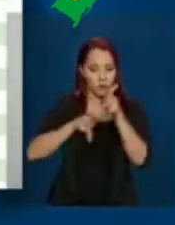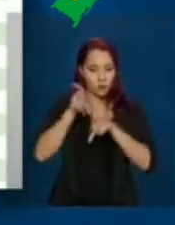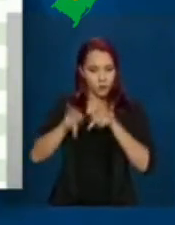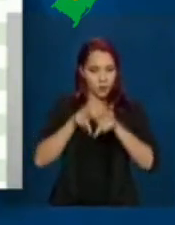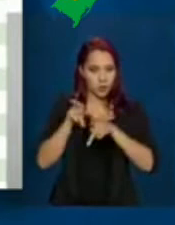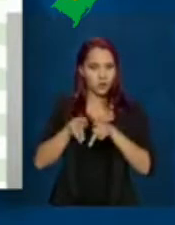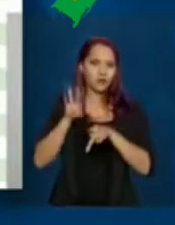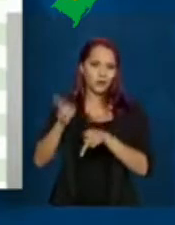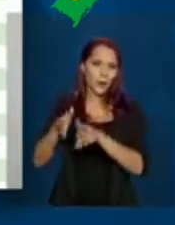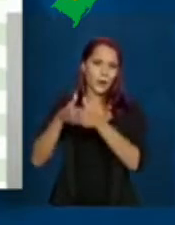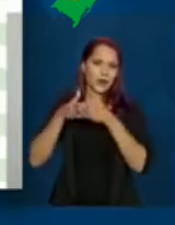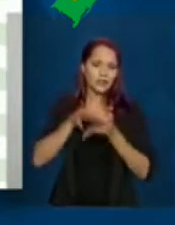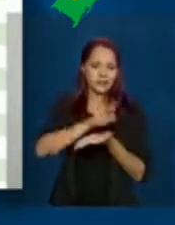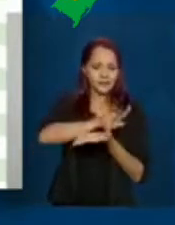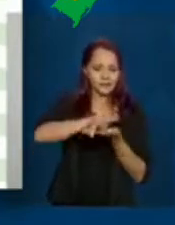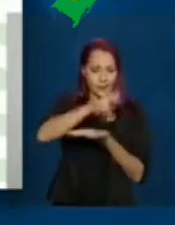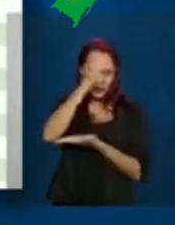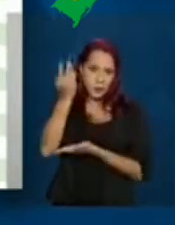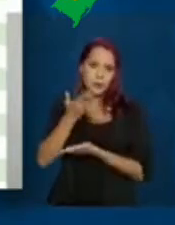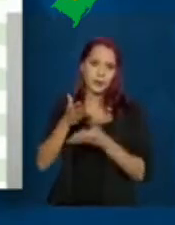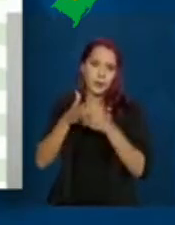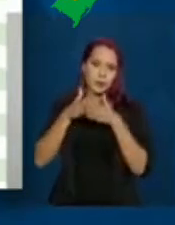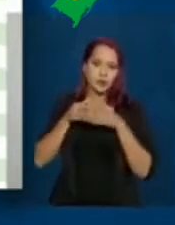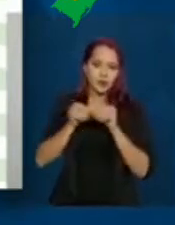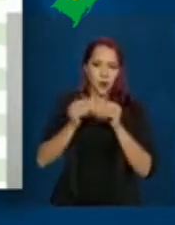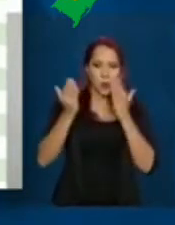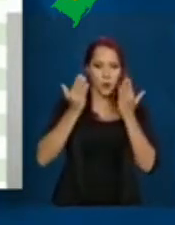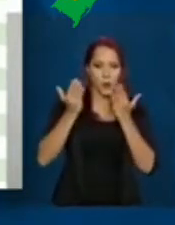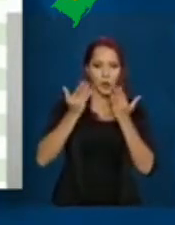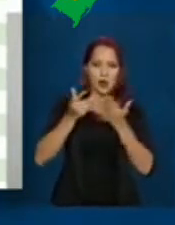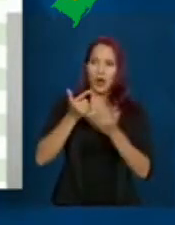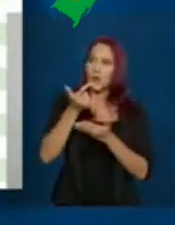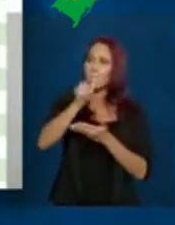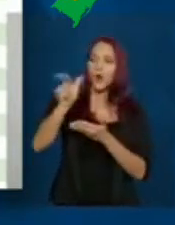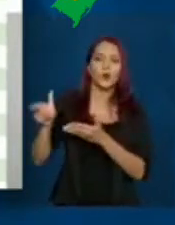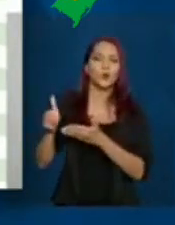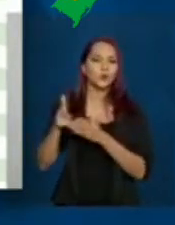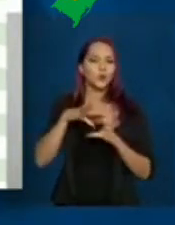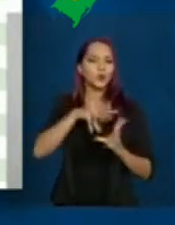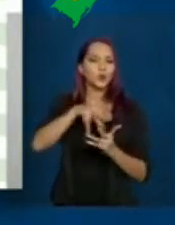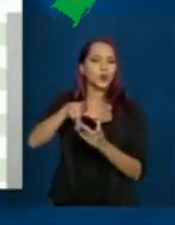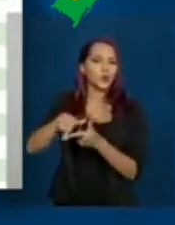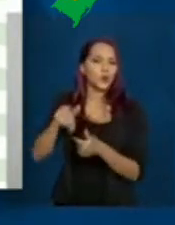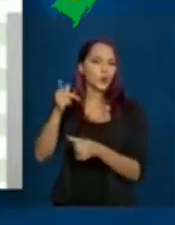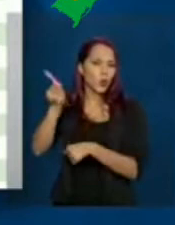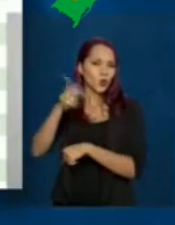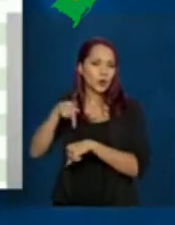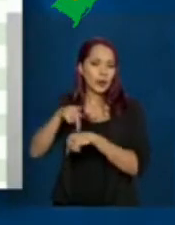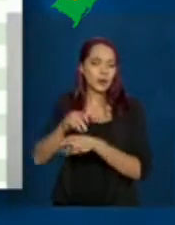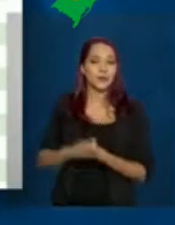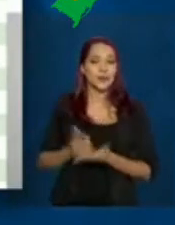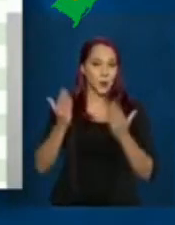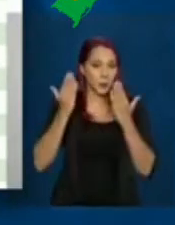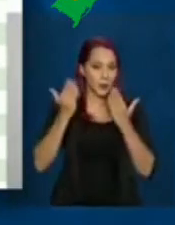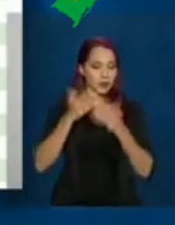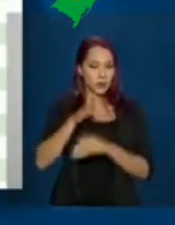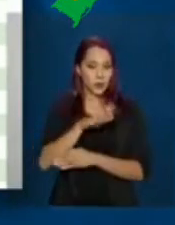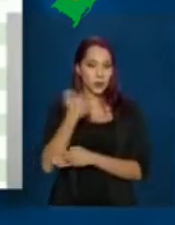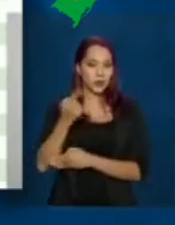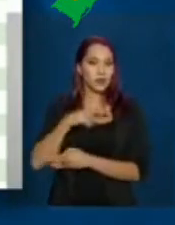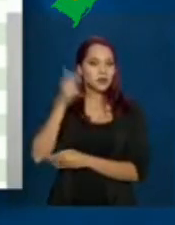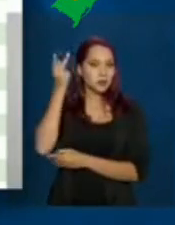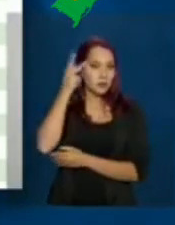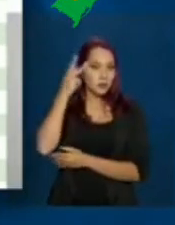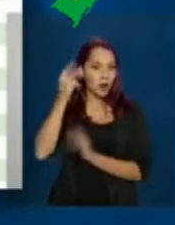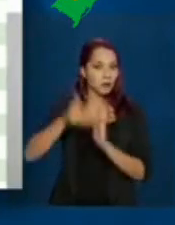Foi uma solicitação de várias pessoas para poder comparar com outras regiões do mundo. Então, em relação à mortalidade, temos São